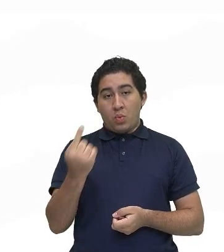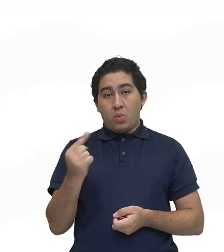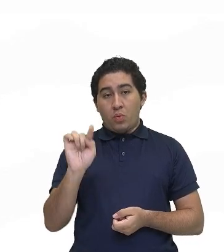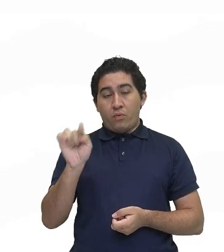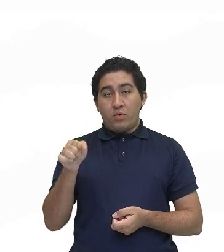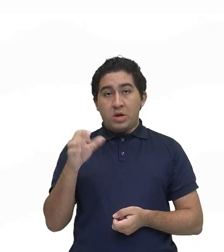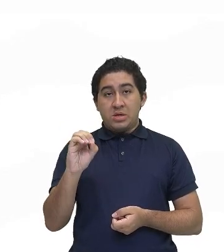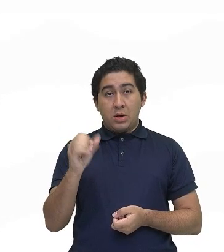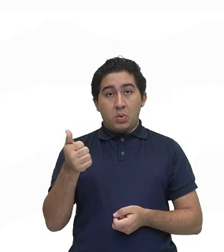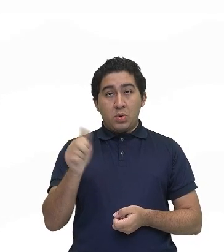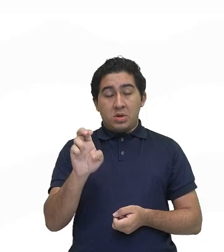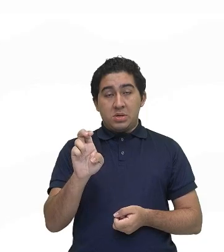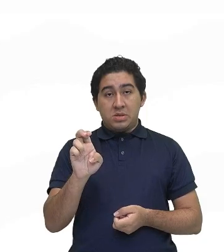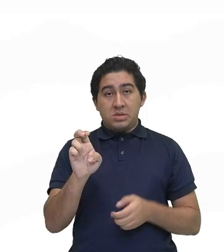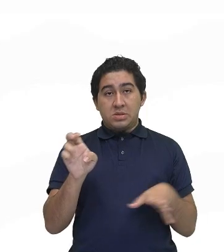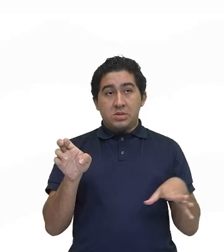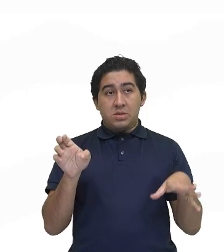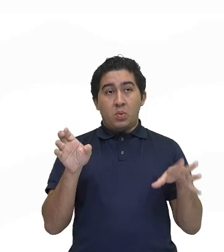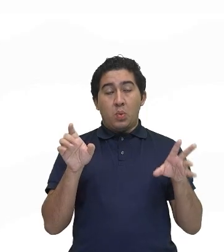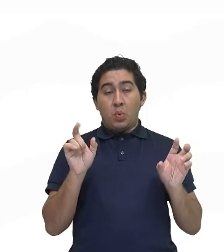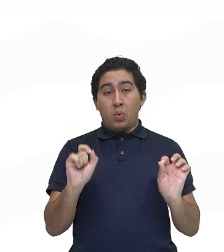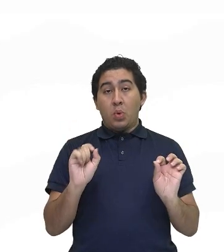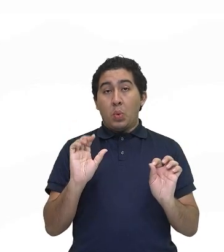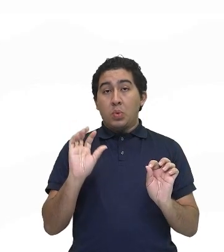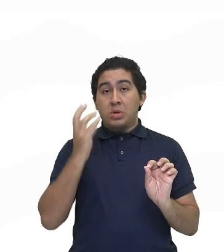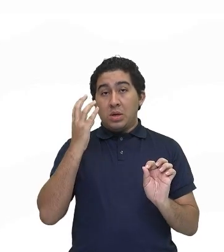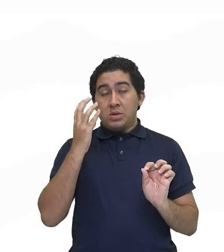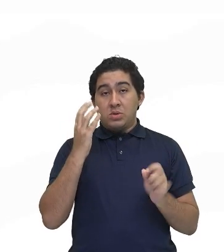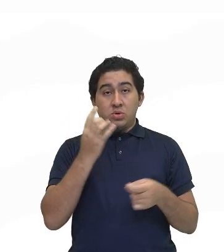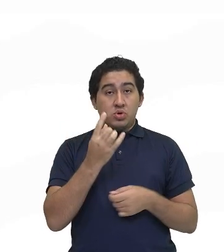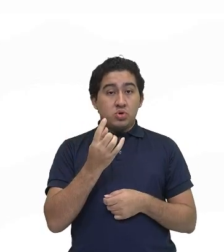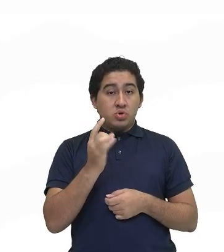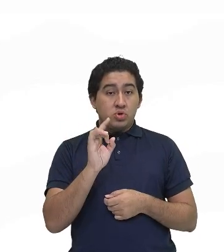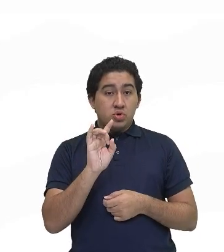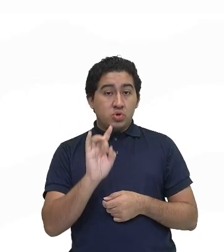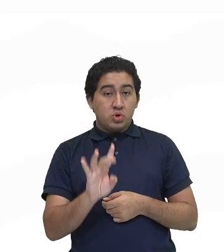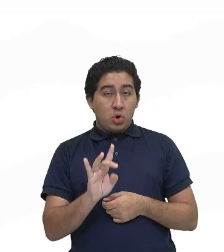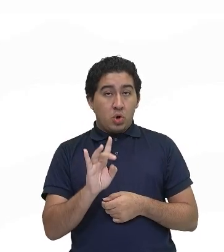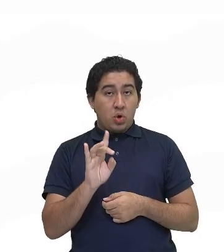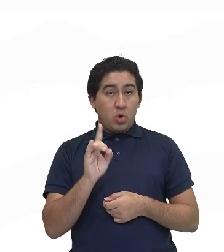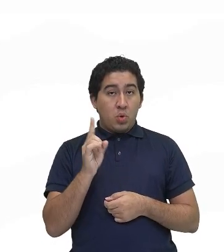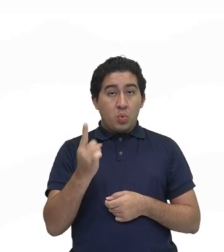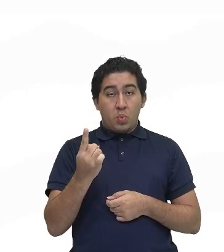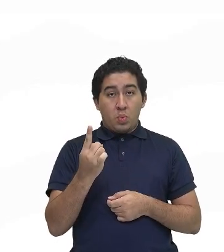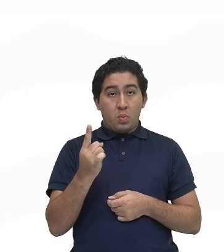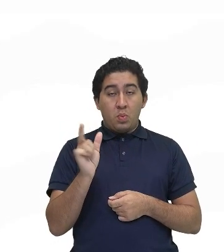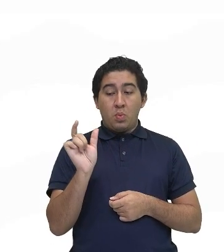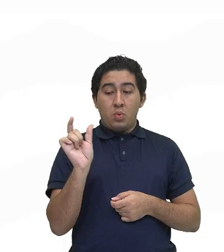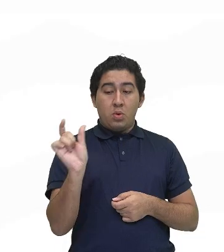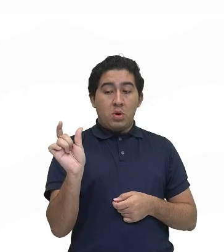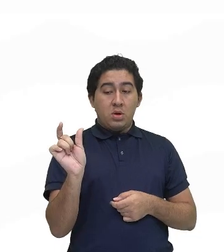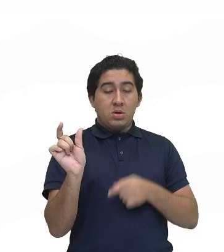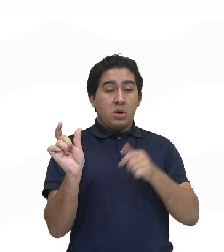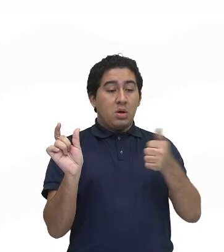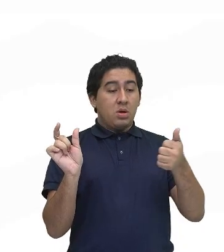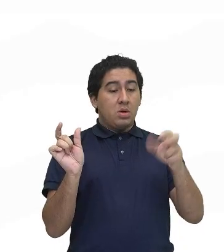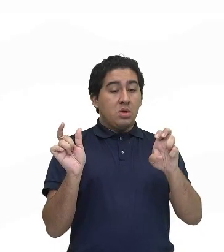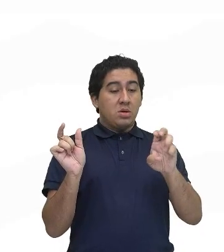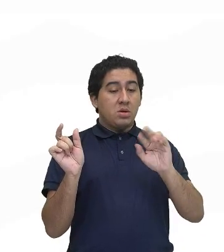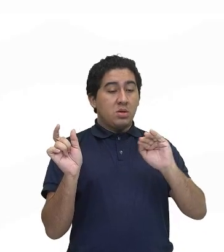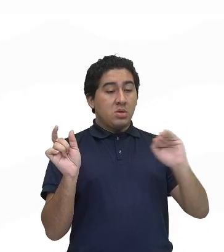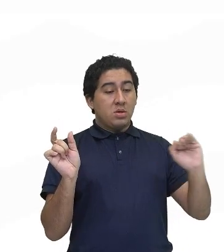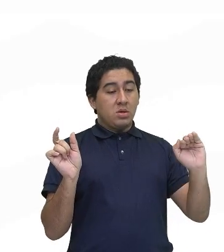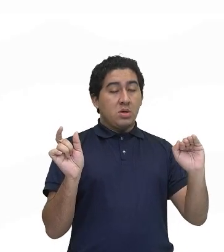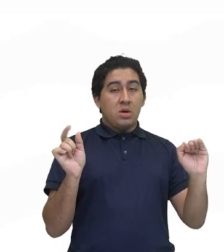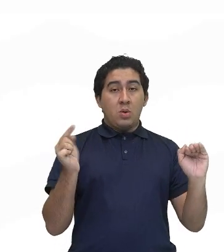que aconteceu? Vou trabalhar apenas com uma casa, significa o quê? Que eu descartei o 15, ficou 1,